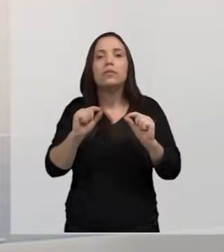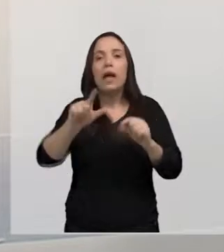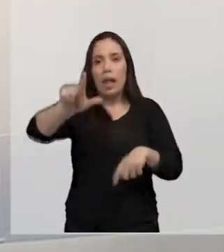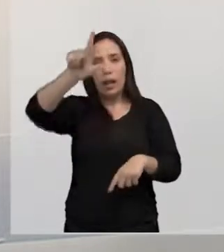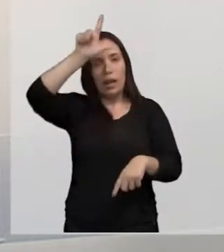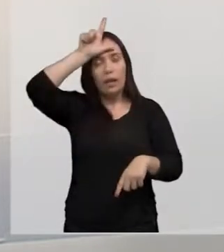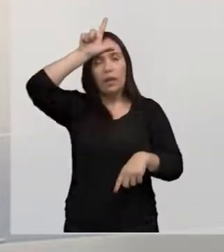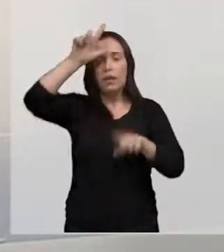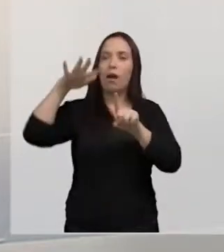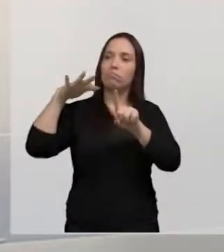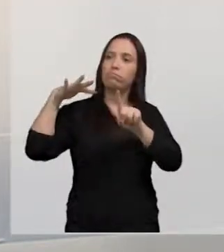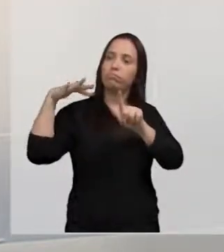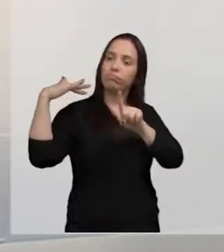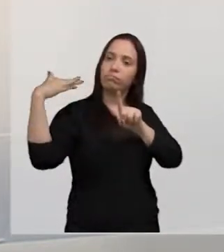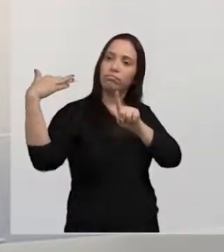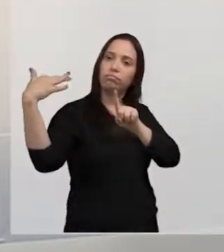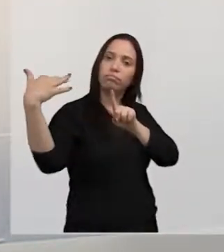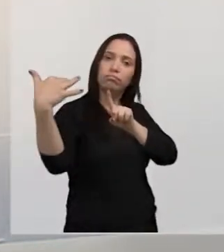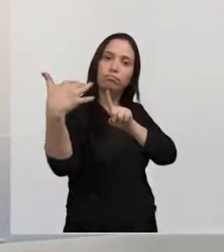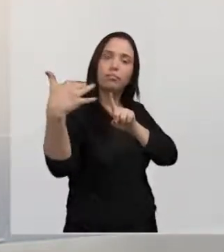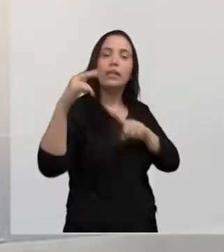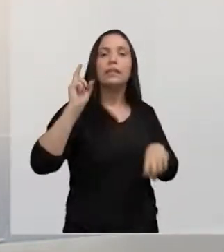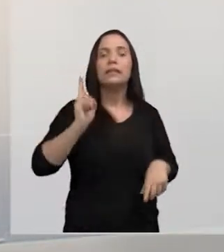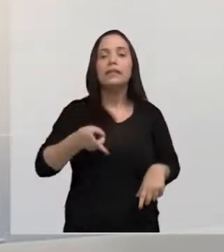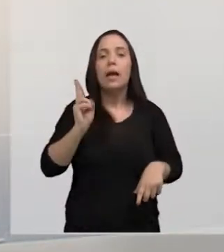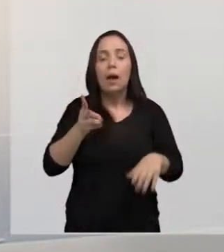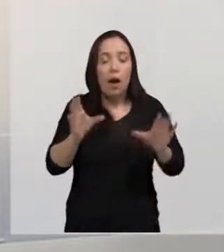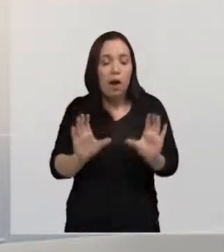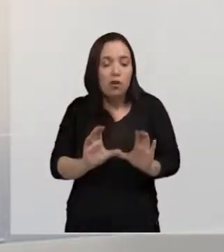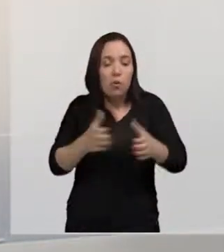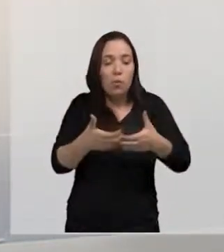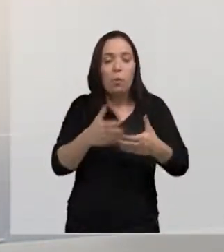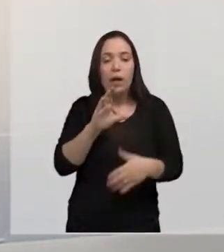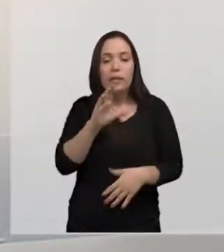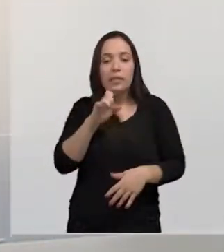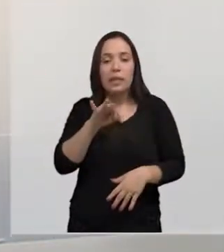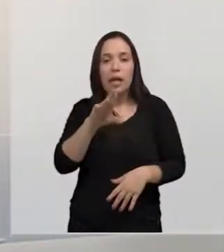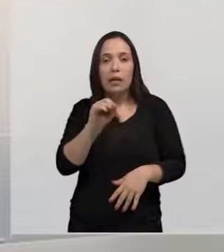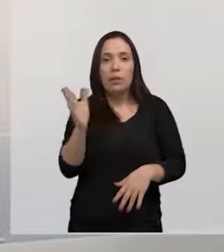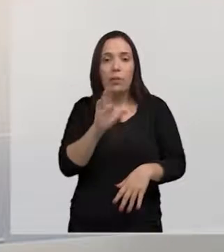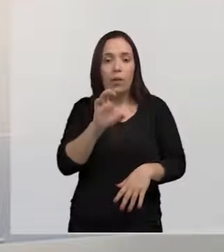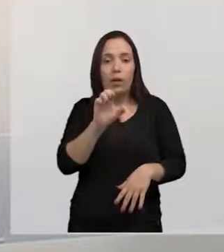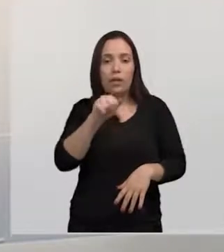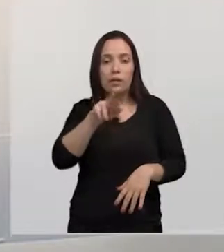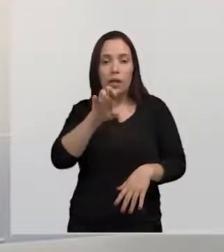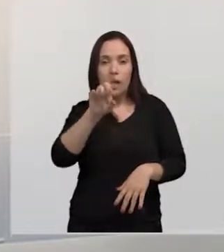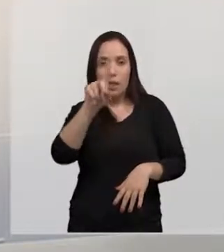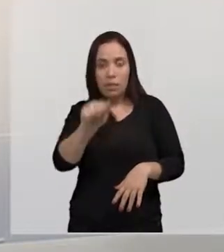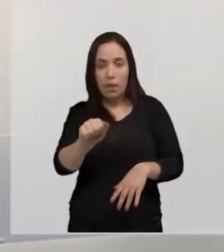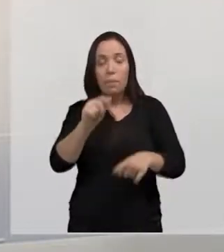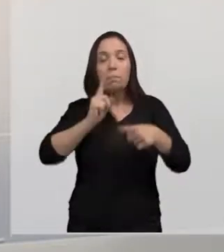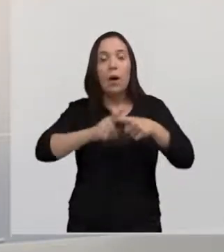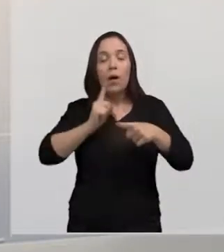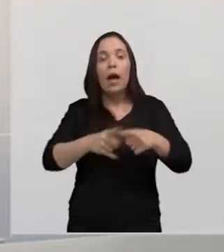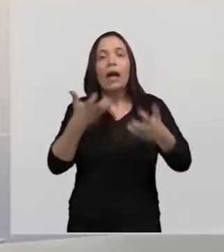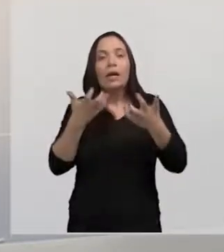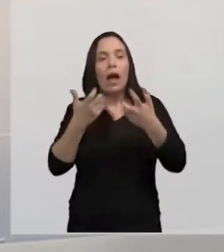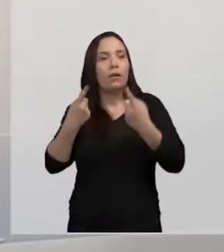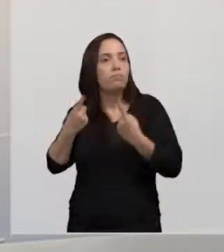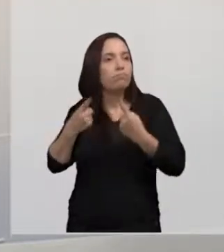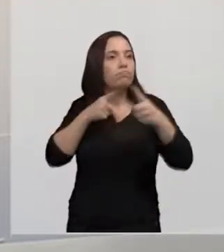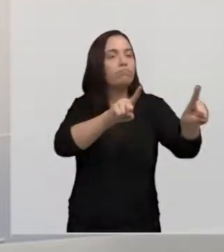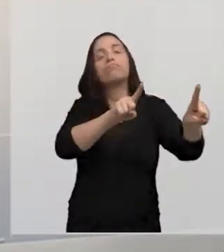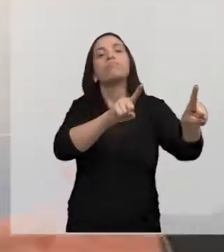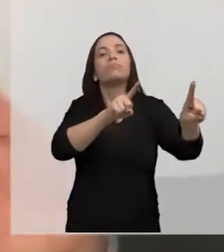liderança credenciada de centro-esquerda ou de centro para fazer oposição qualificada a Jair